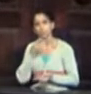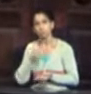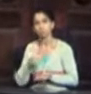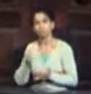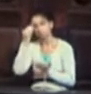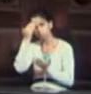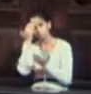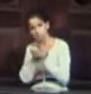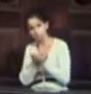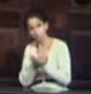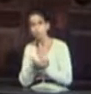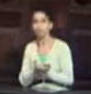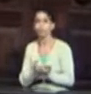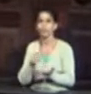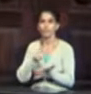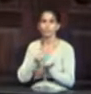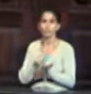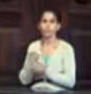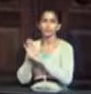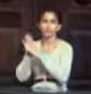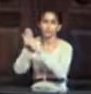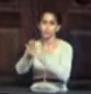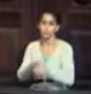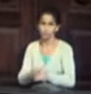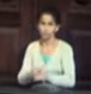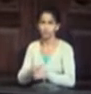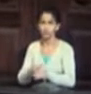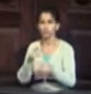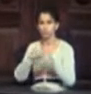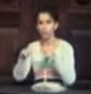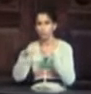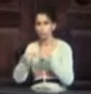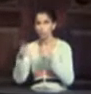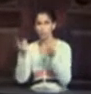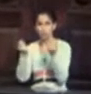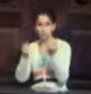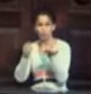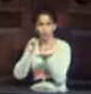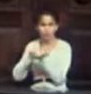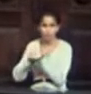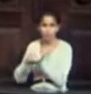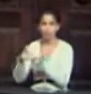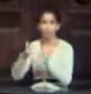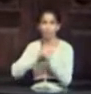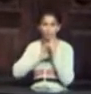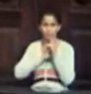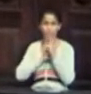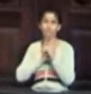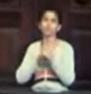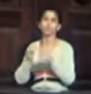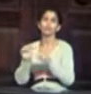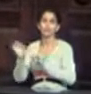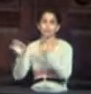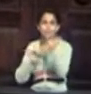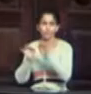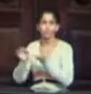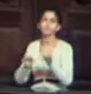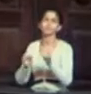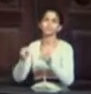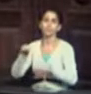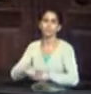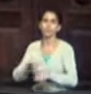as verdadeiras saídas para as finanças públicas, a reorganização do Estado do Rio de